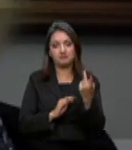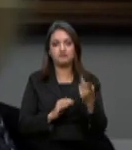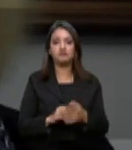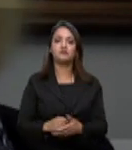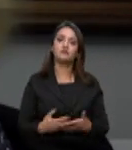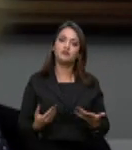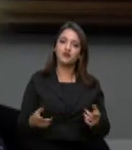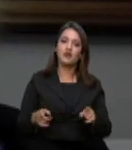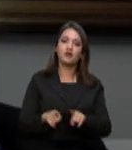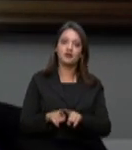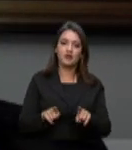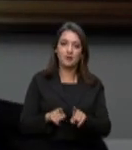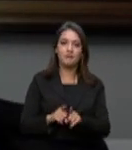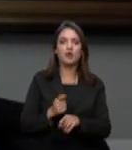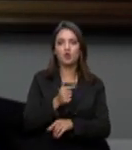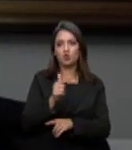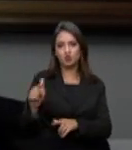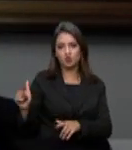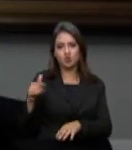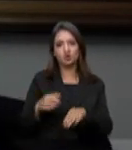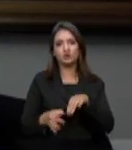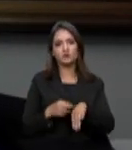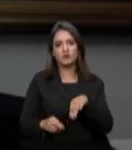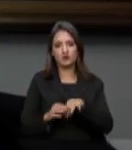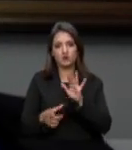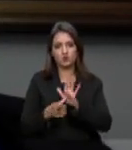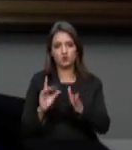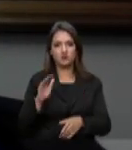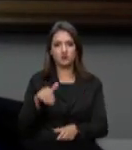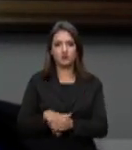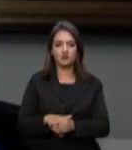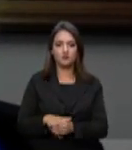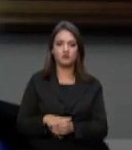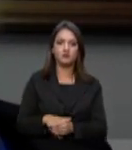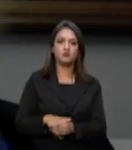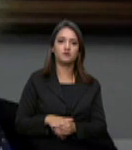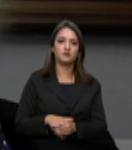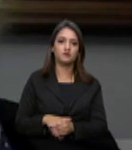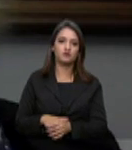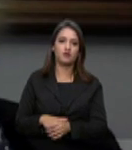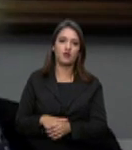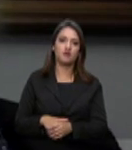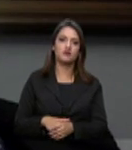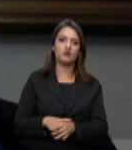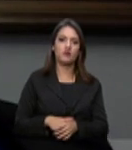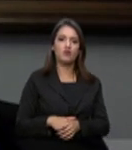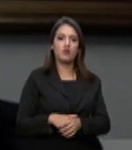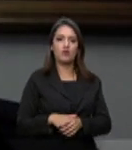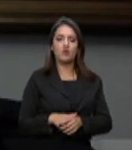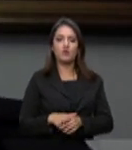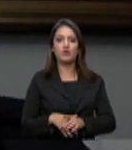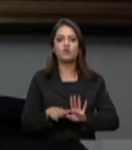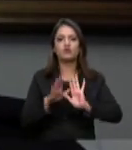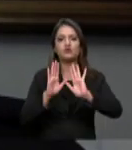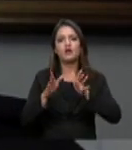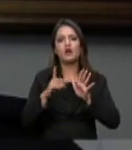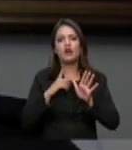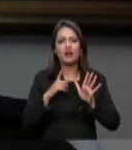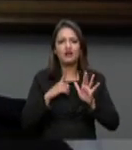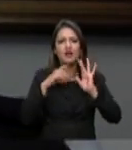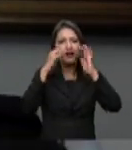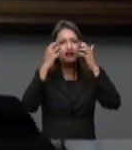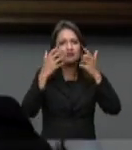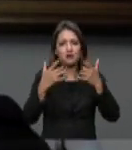me compreenda pelos colegas que me antecederam o aqueceu está bem delineada em seus